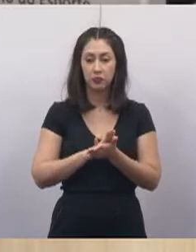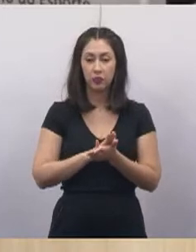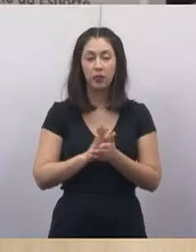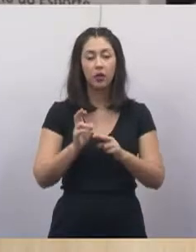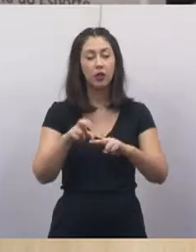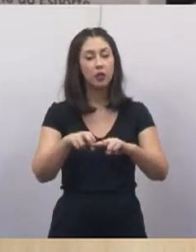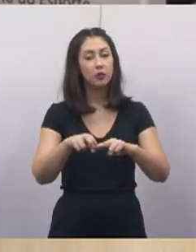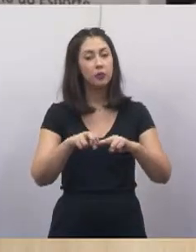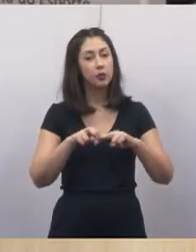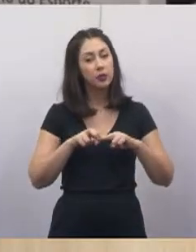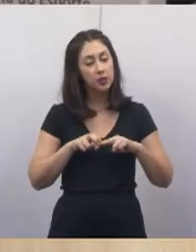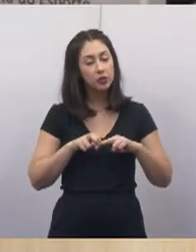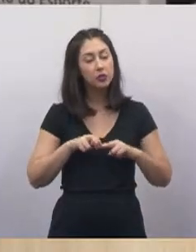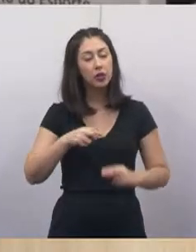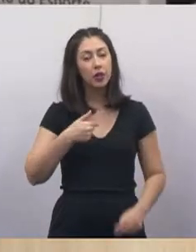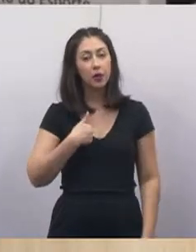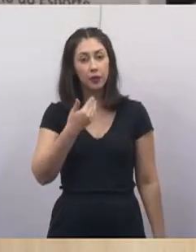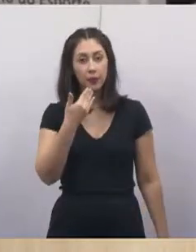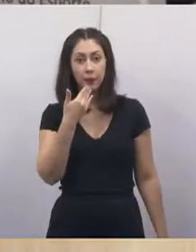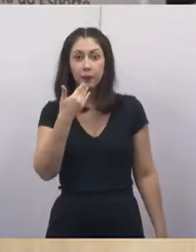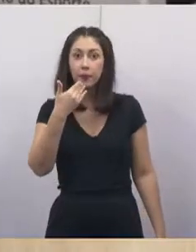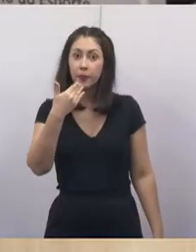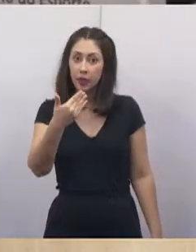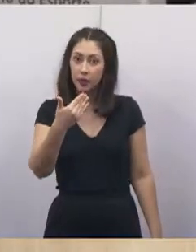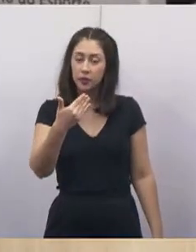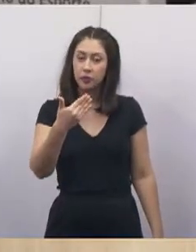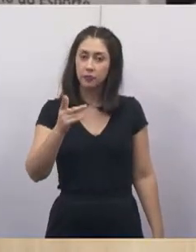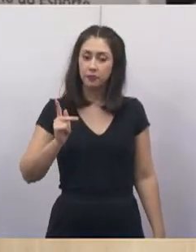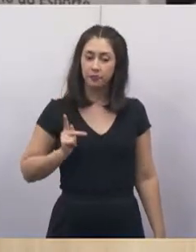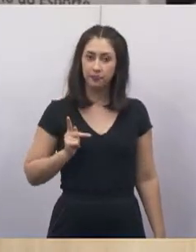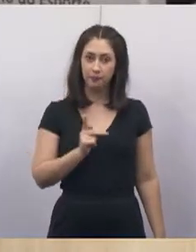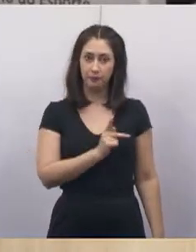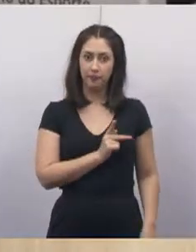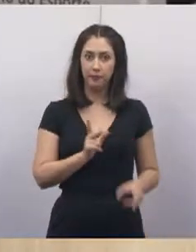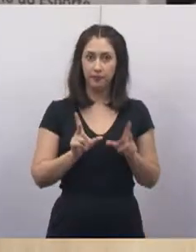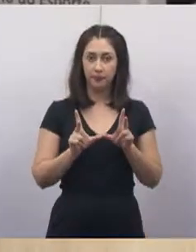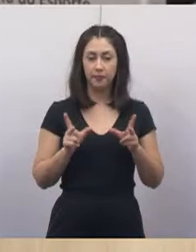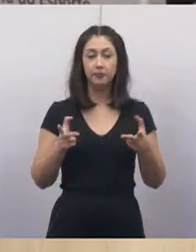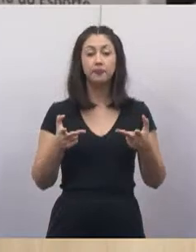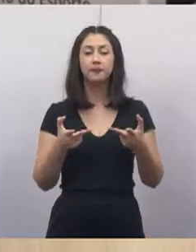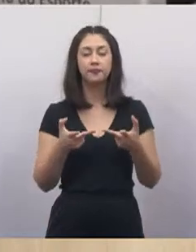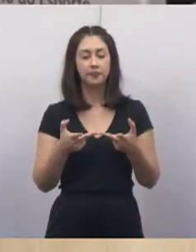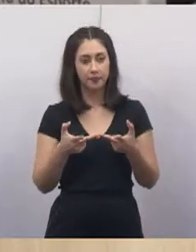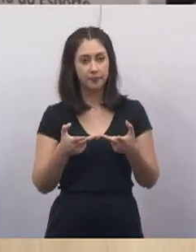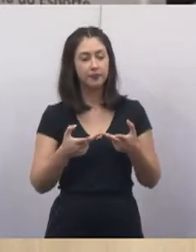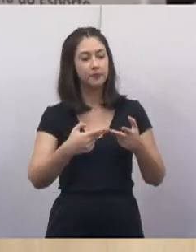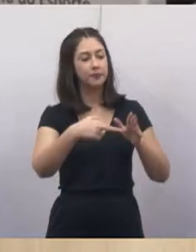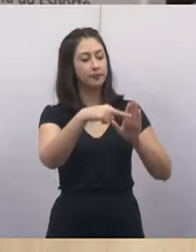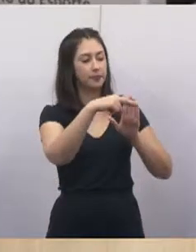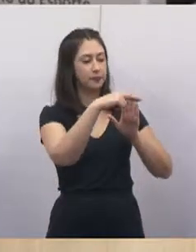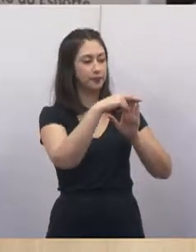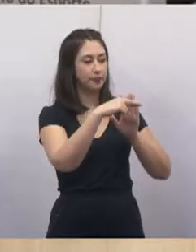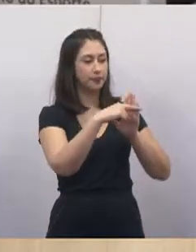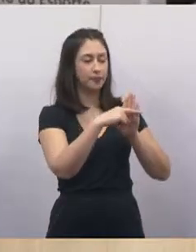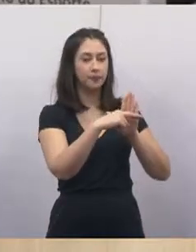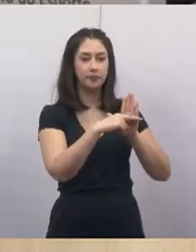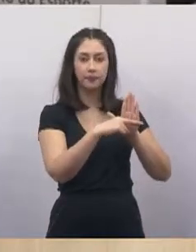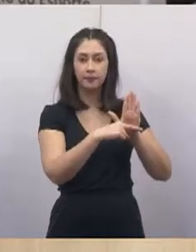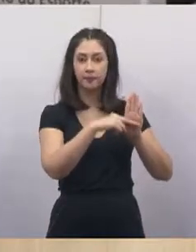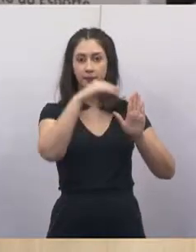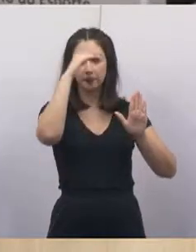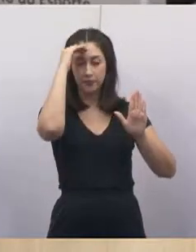Diante do exposto, requeiro aos serviços do senhor presidente dessa casa, ouvido e aprovado pelo Eclésio